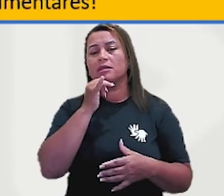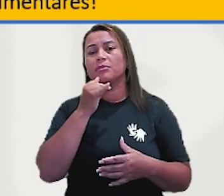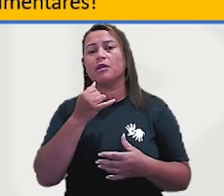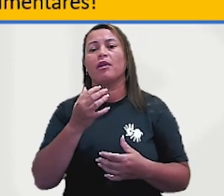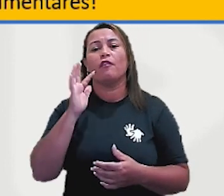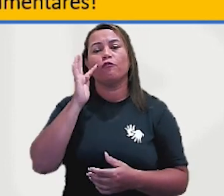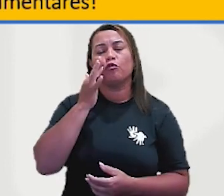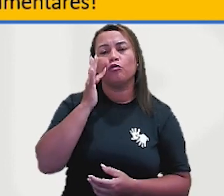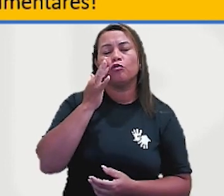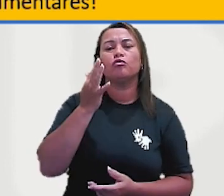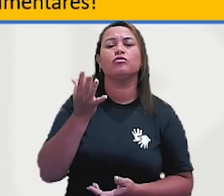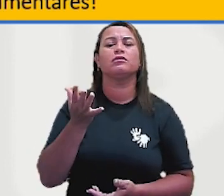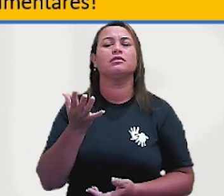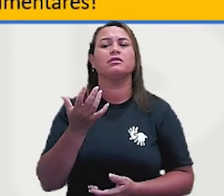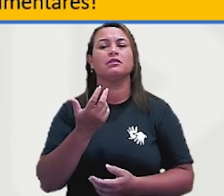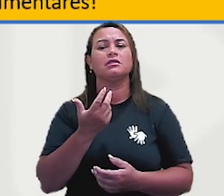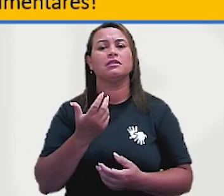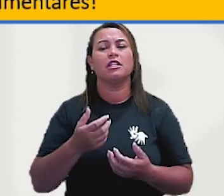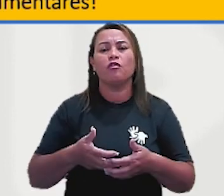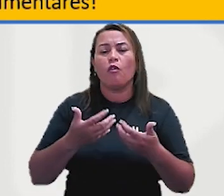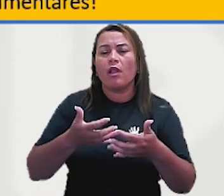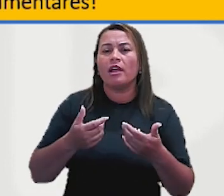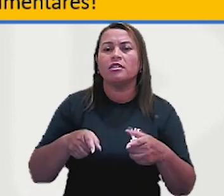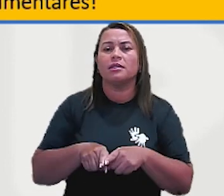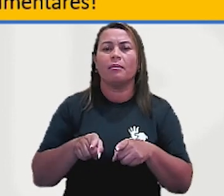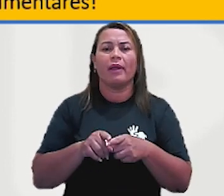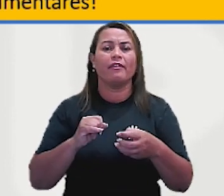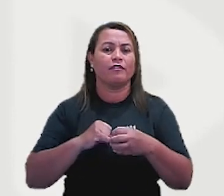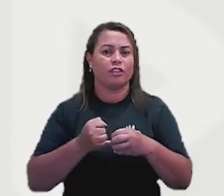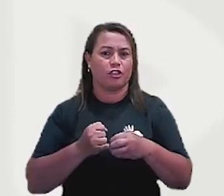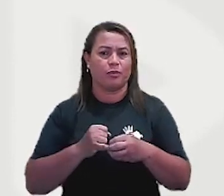hortaliças, feijão, os alimentos integrais também.